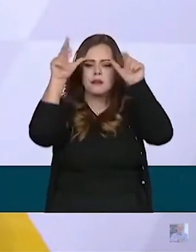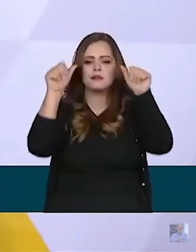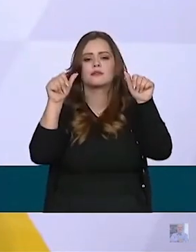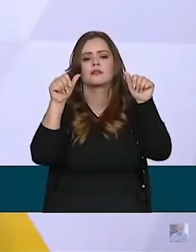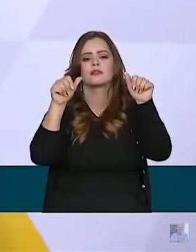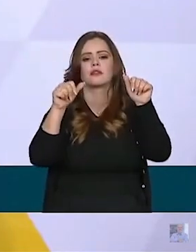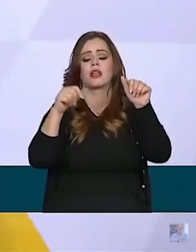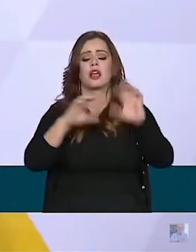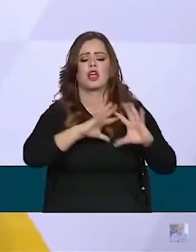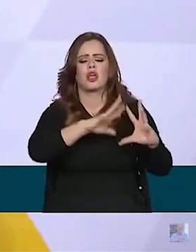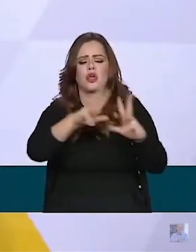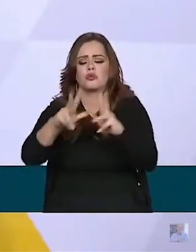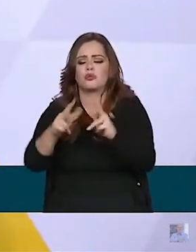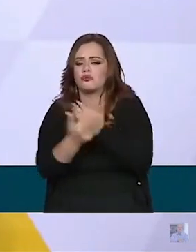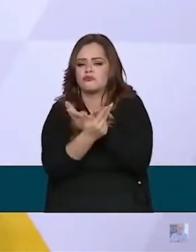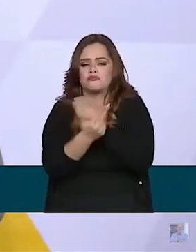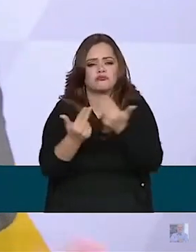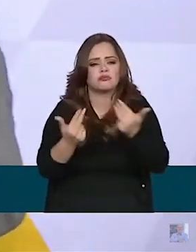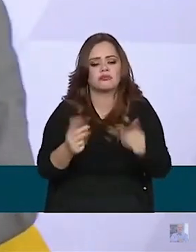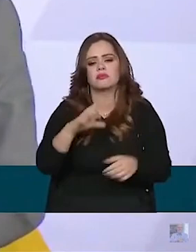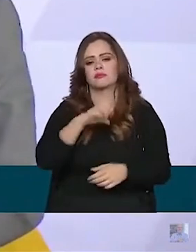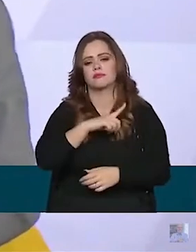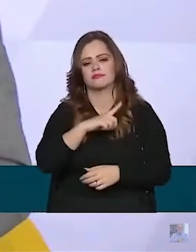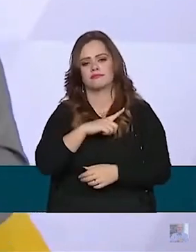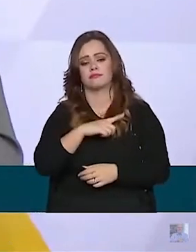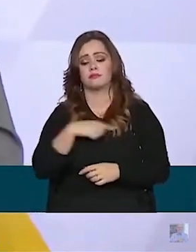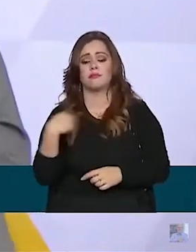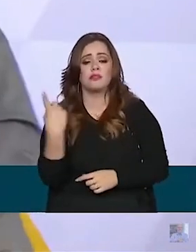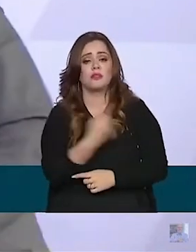e sua biodiversidade. Nós,